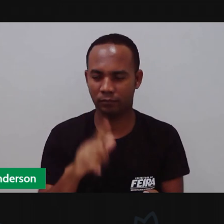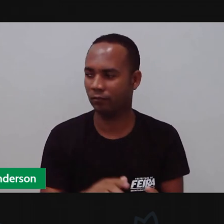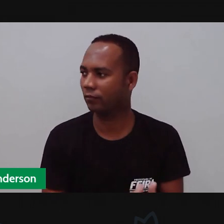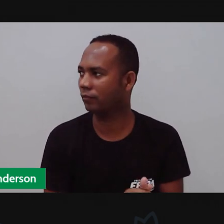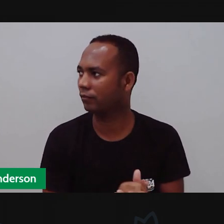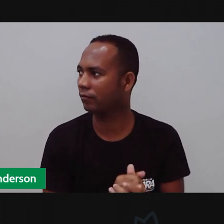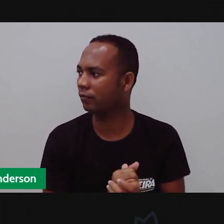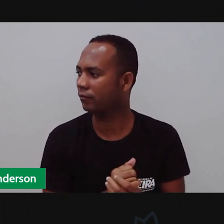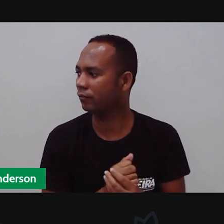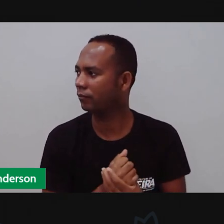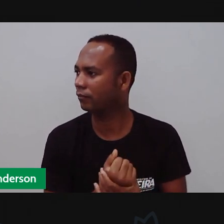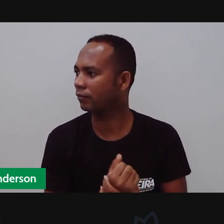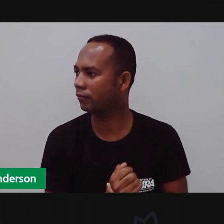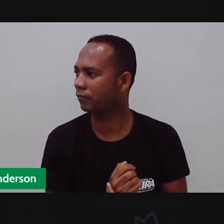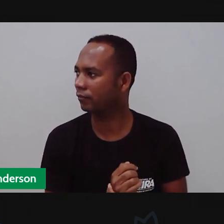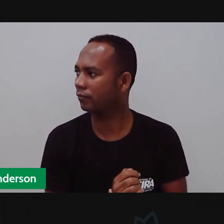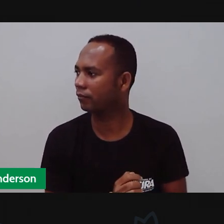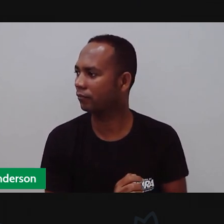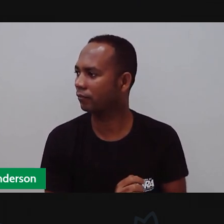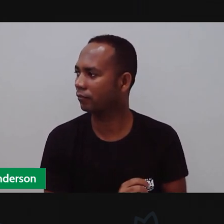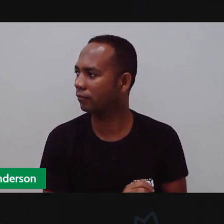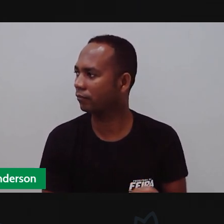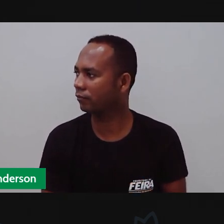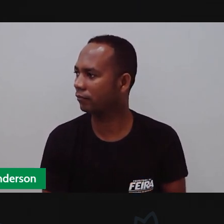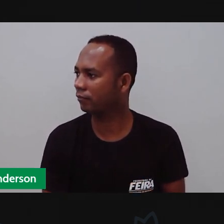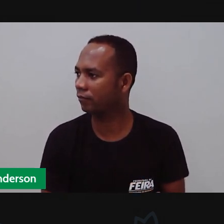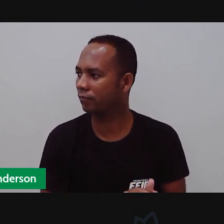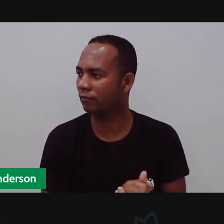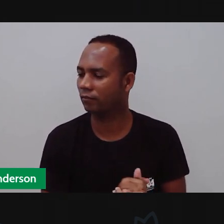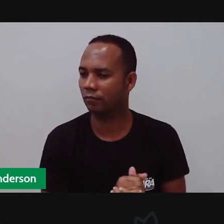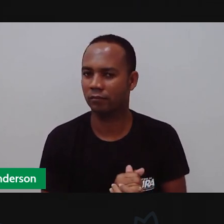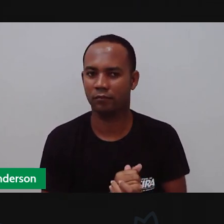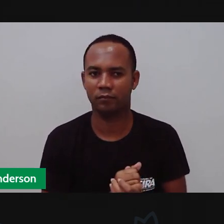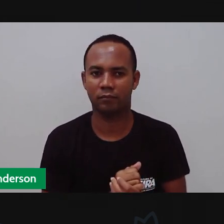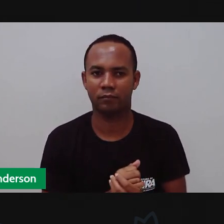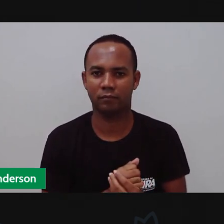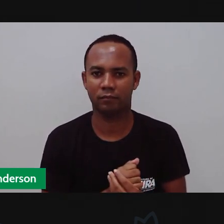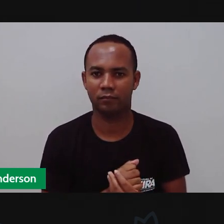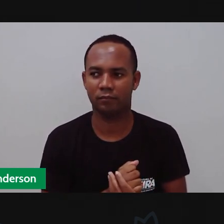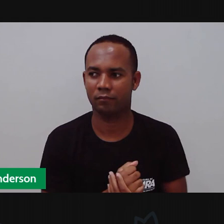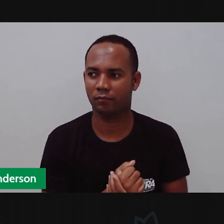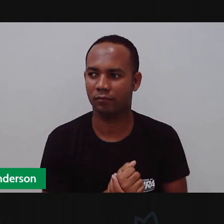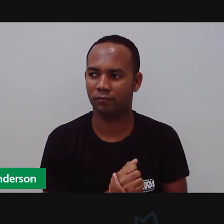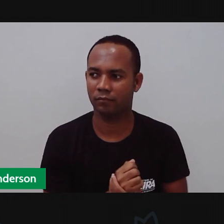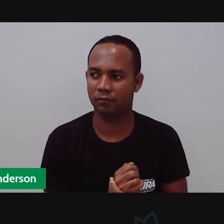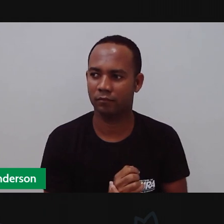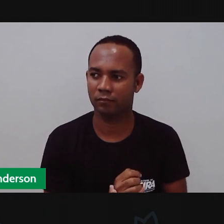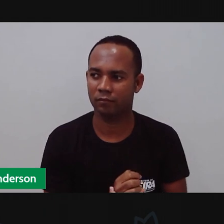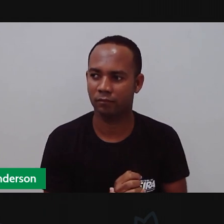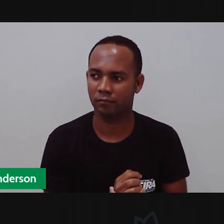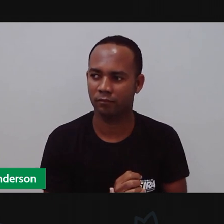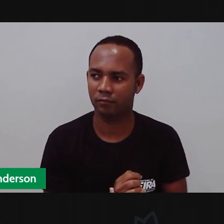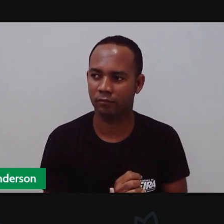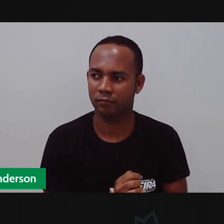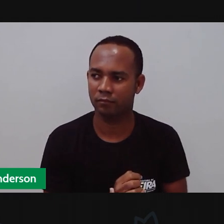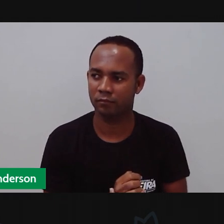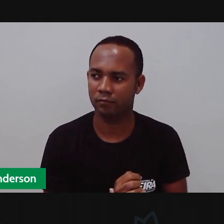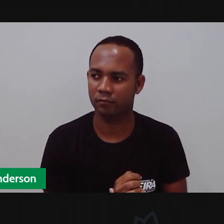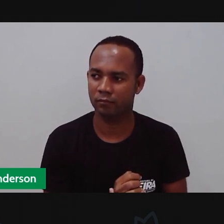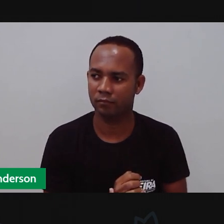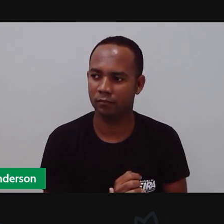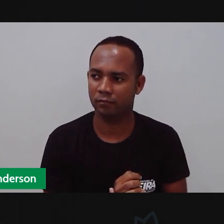começar. Vamos lá. Cuidado. O que será que eu vou beber e o que será que eu vou tocar? Pois